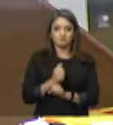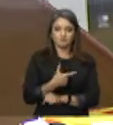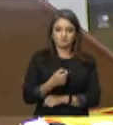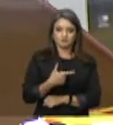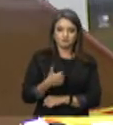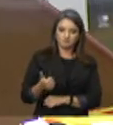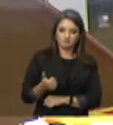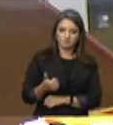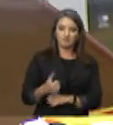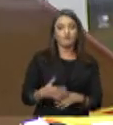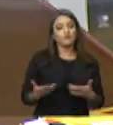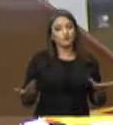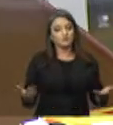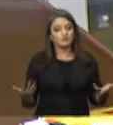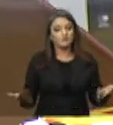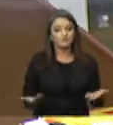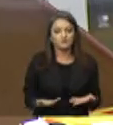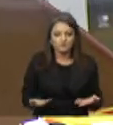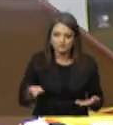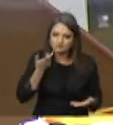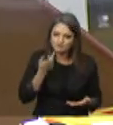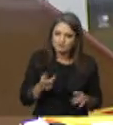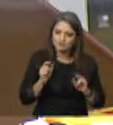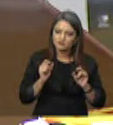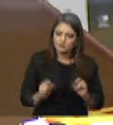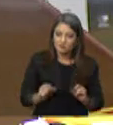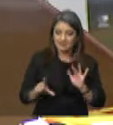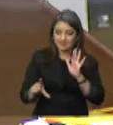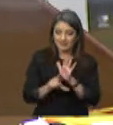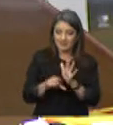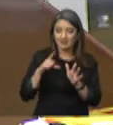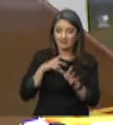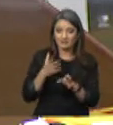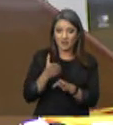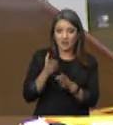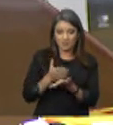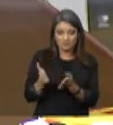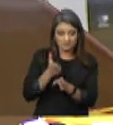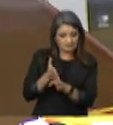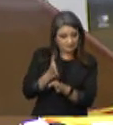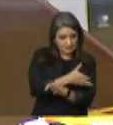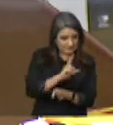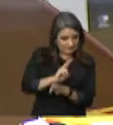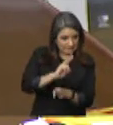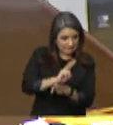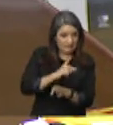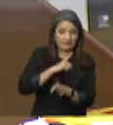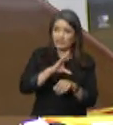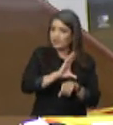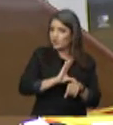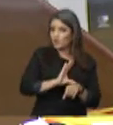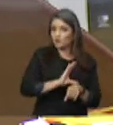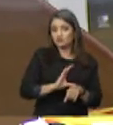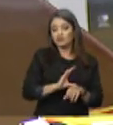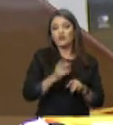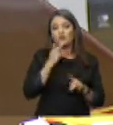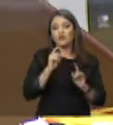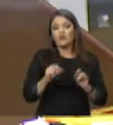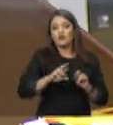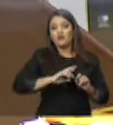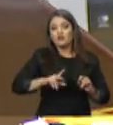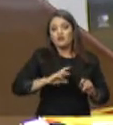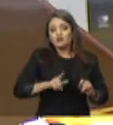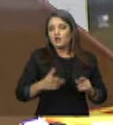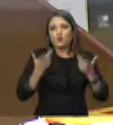voltarei a esse assunto por agora quero insistir em que a retroação da lei do sistema constitucional brasileiro embora não seja o movimento